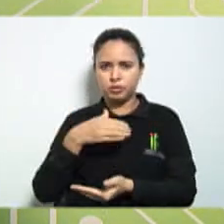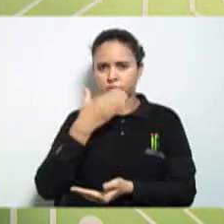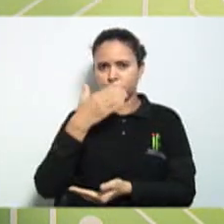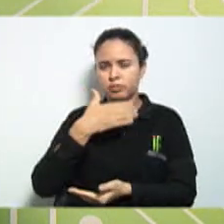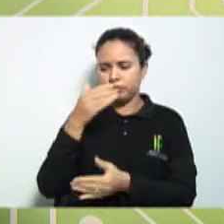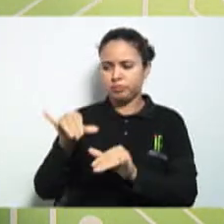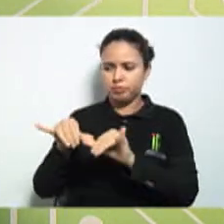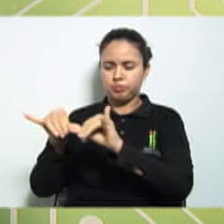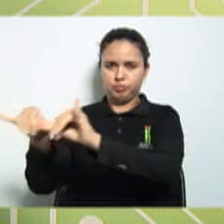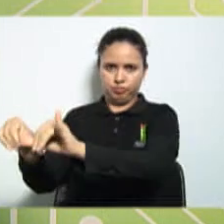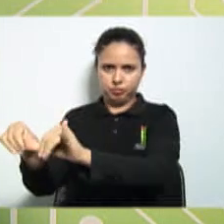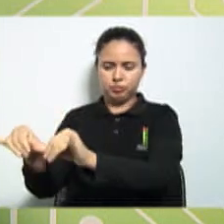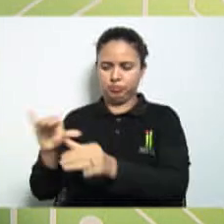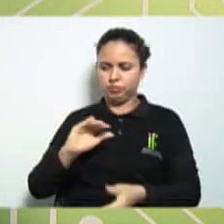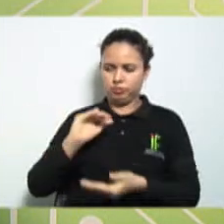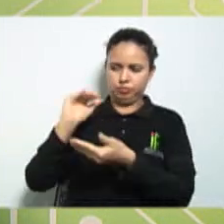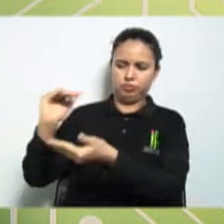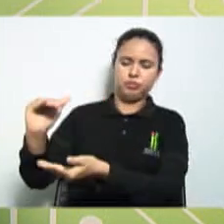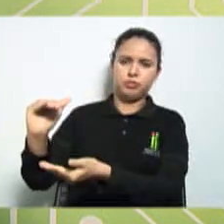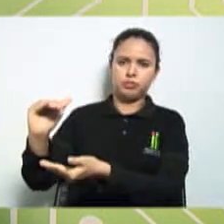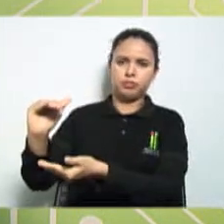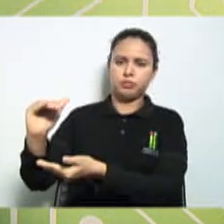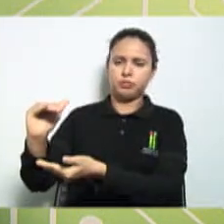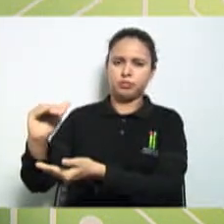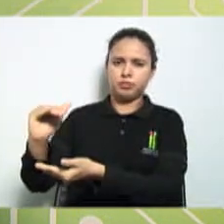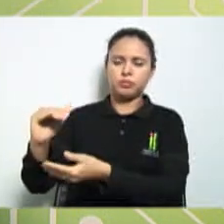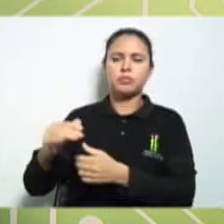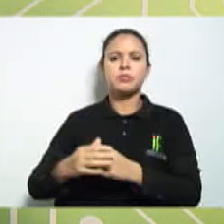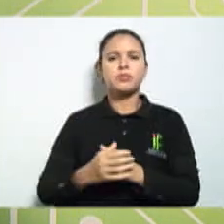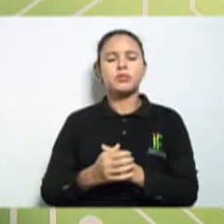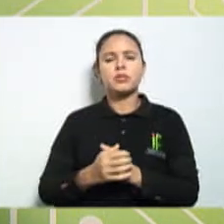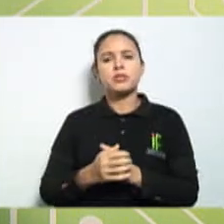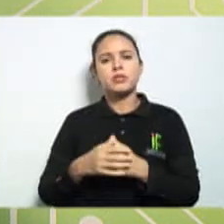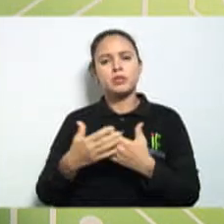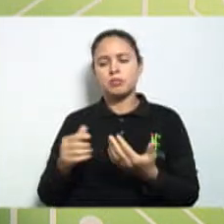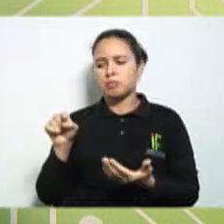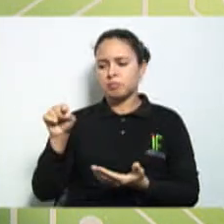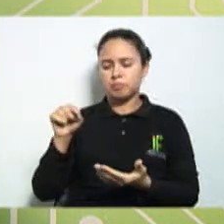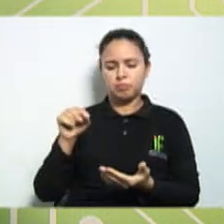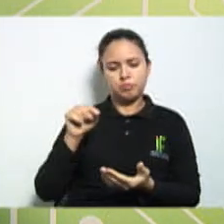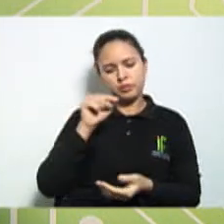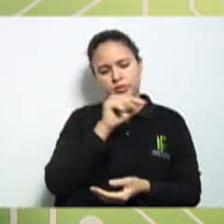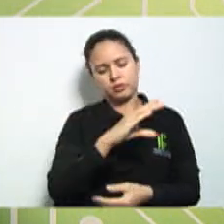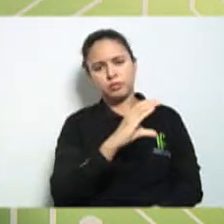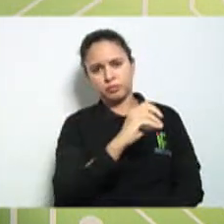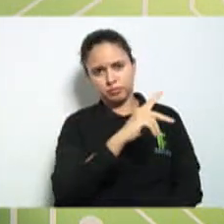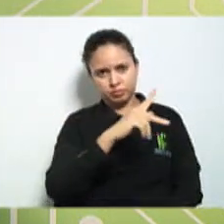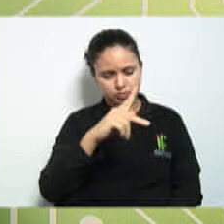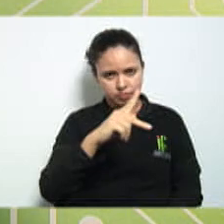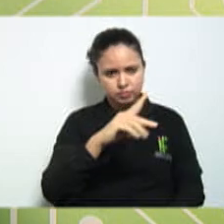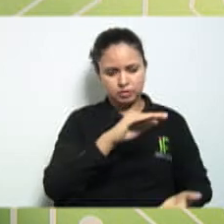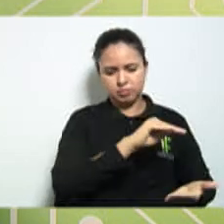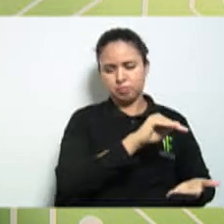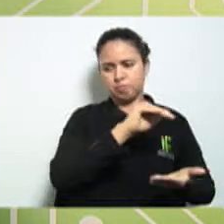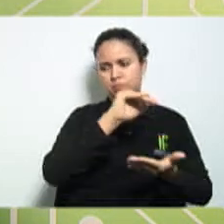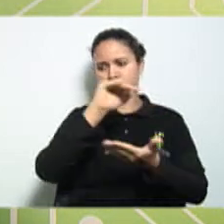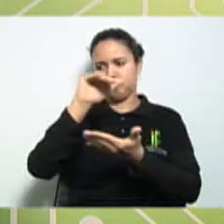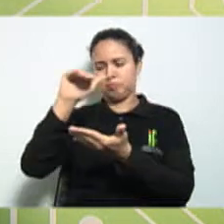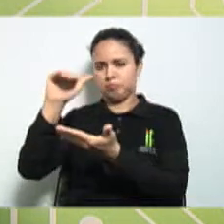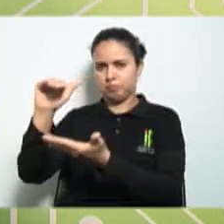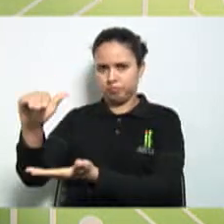rede de supermercado. Quando a polpa de fruta sai da cooperativa e vai lá para a rede